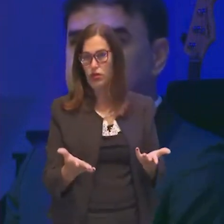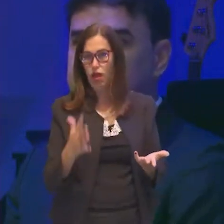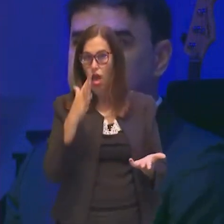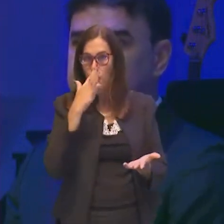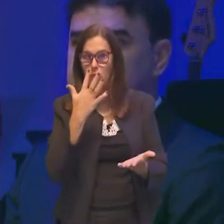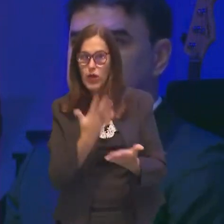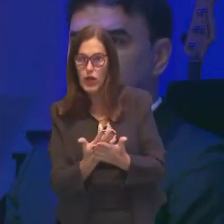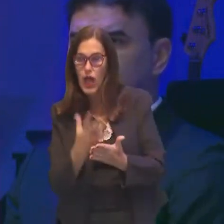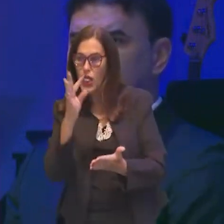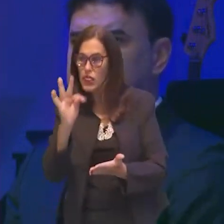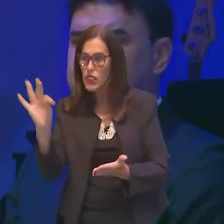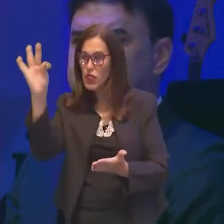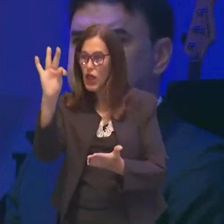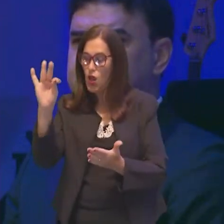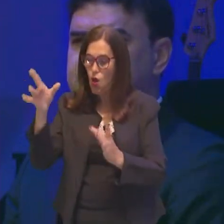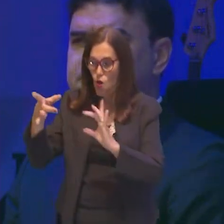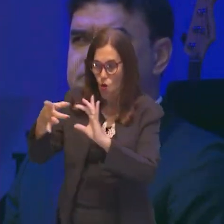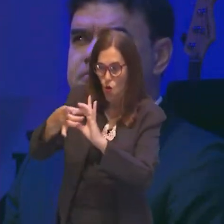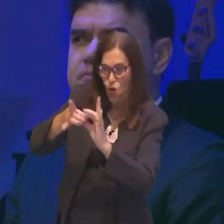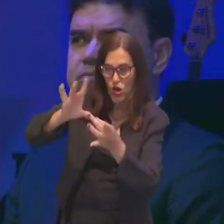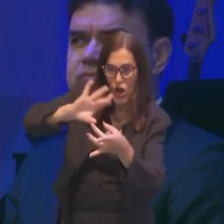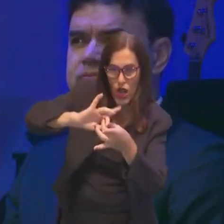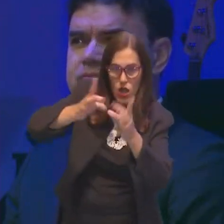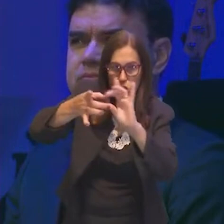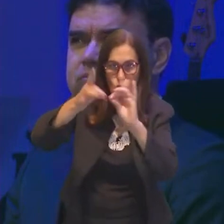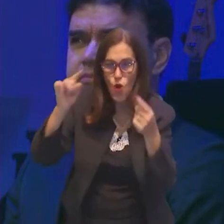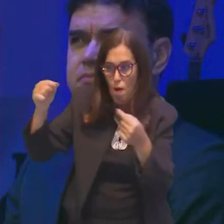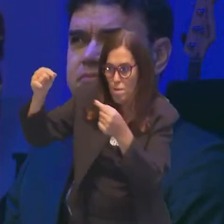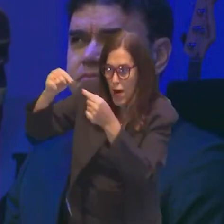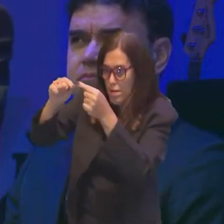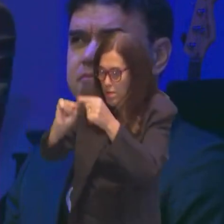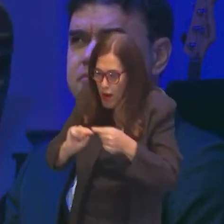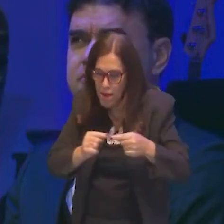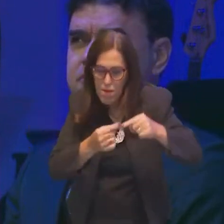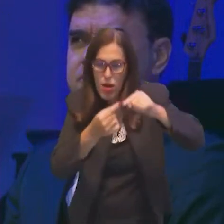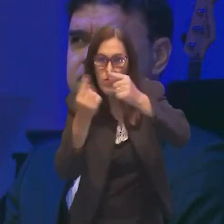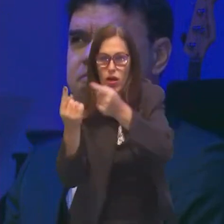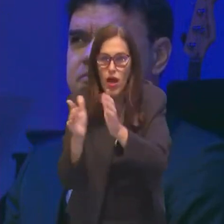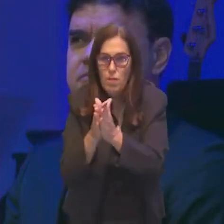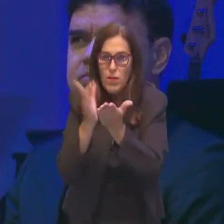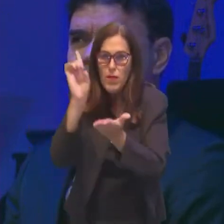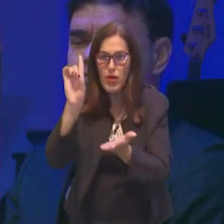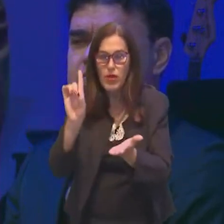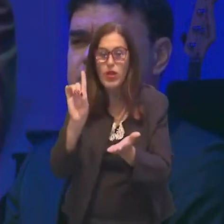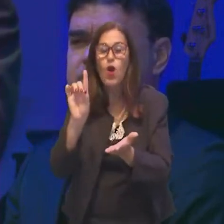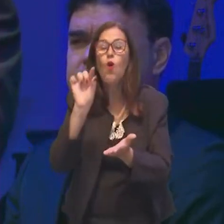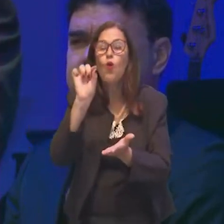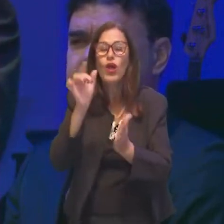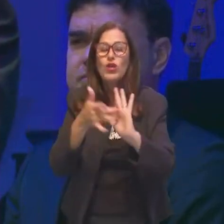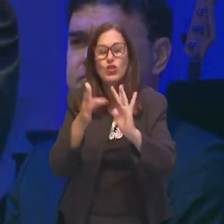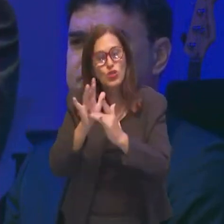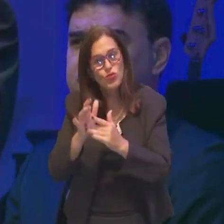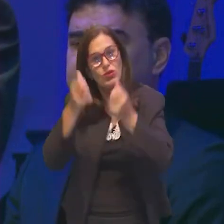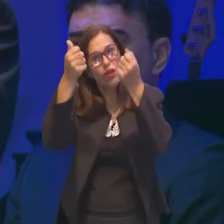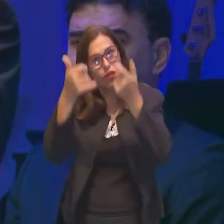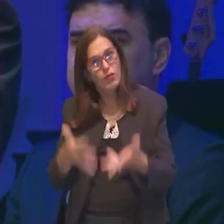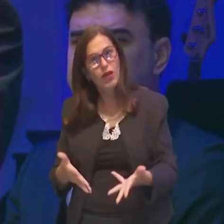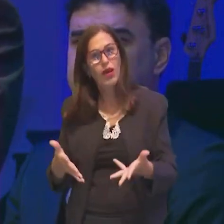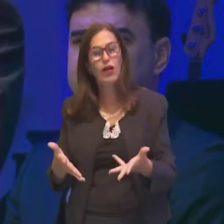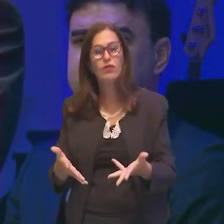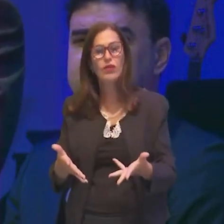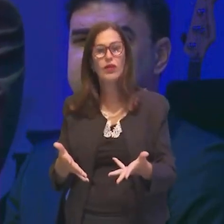a teologia faz essas conexões, como a Bíblia faz essas conexões a respeito daquilo que Jesus dizia,